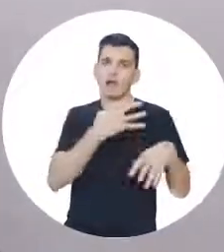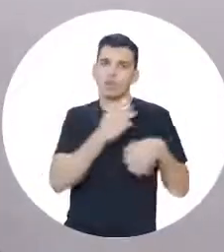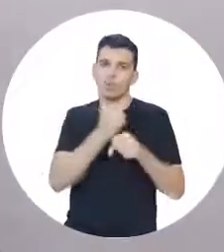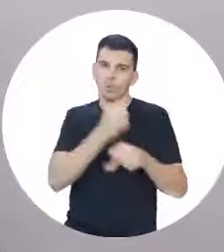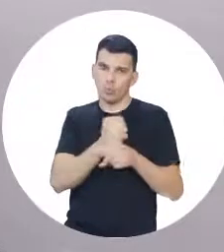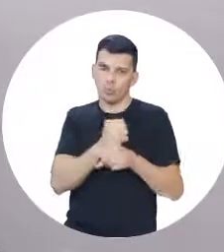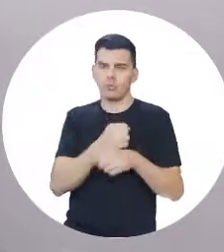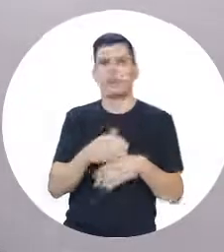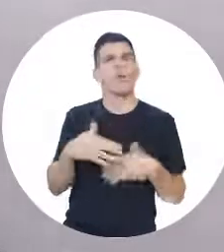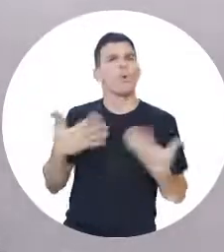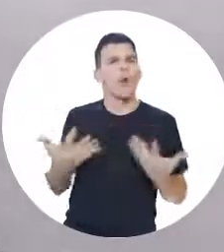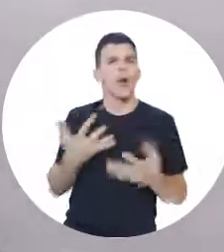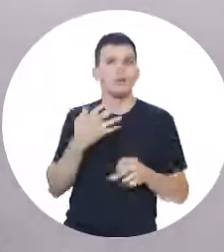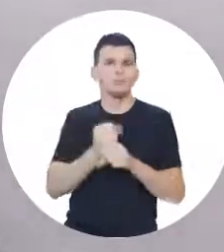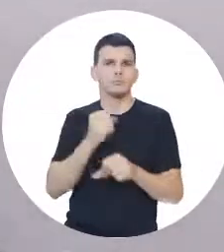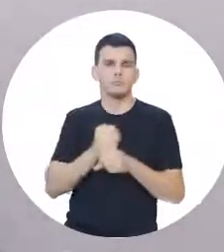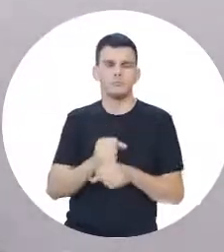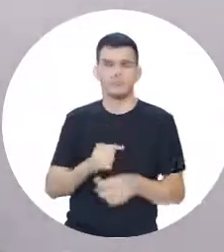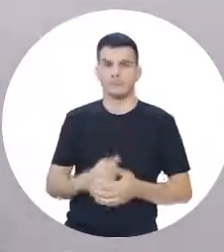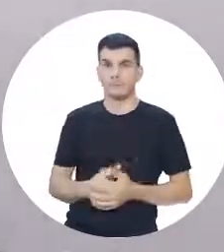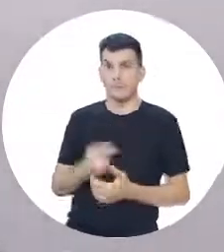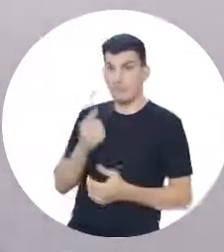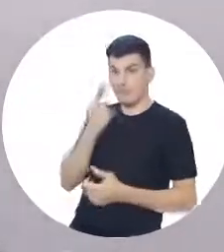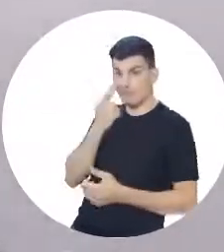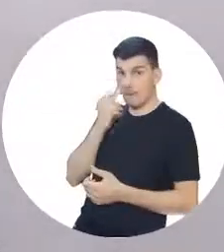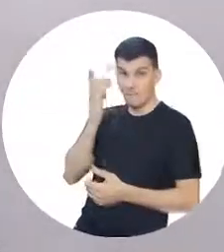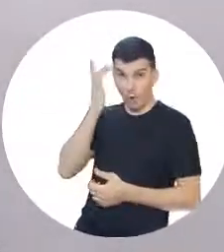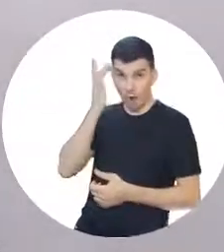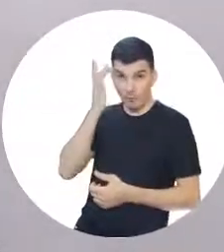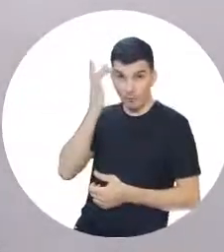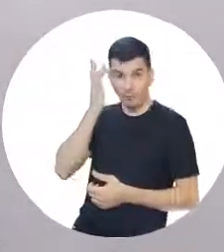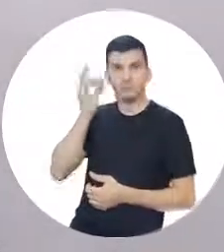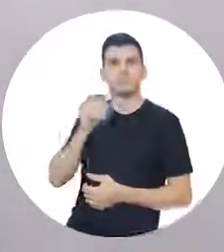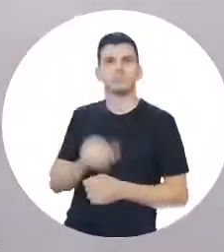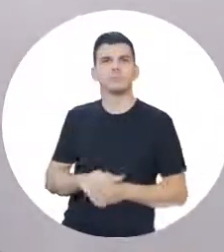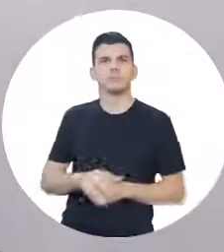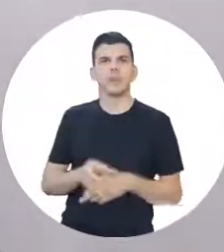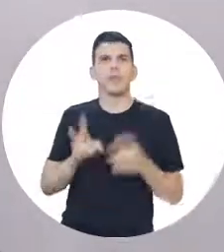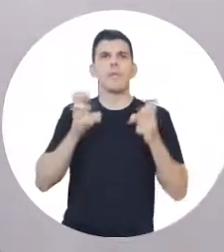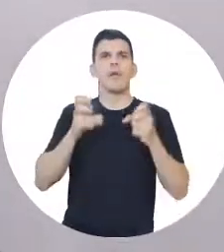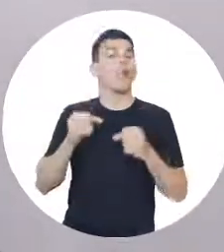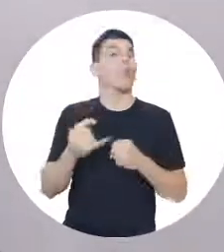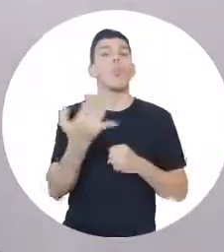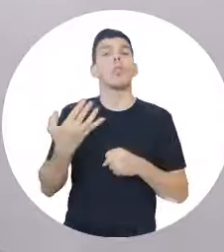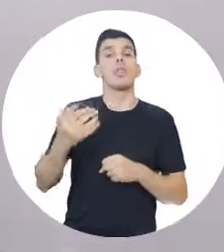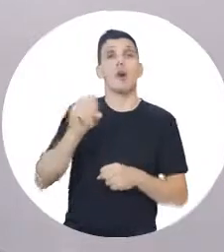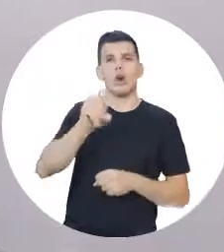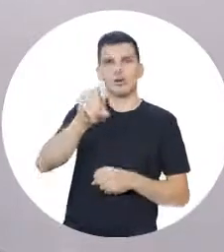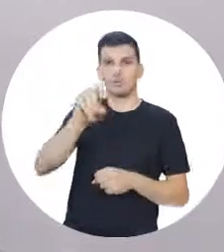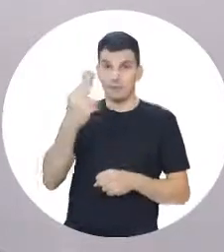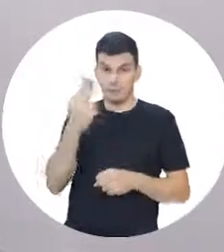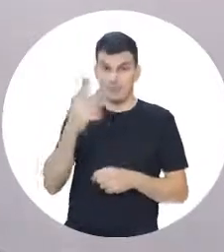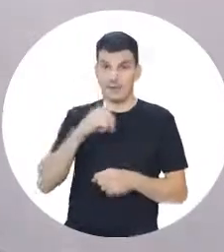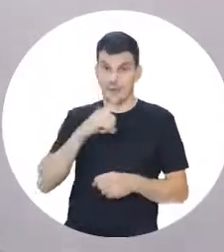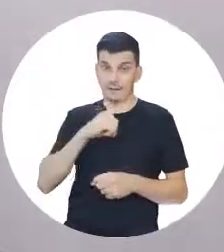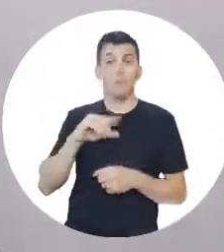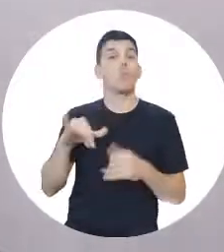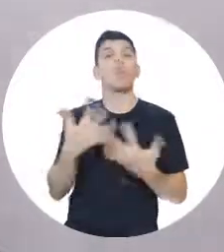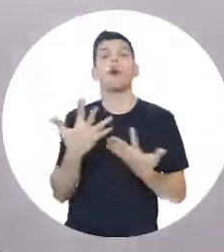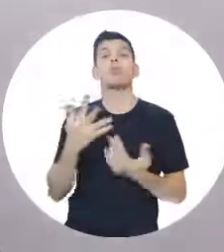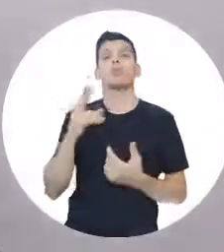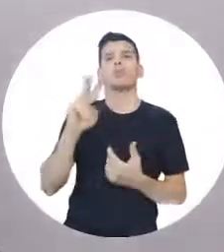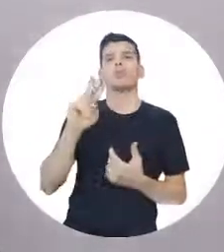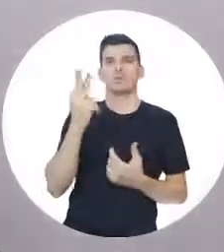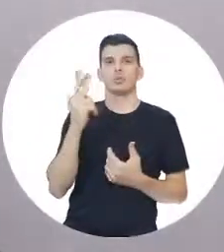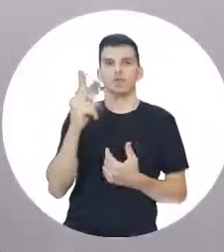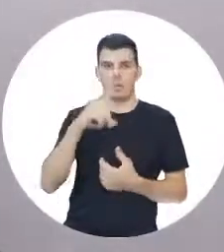fazer um cálculo. Qual o cálculo? Você vai na fórmula e observa quantos oxigênios tem e quantos